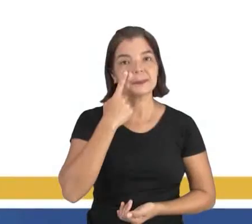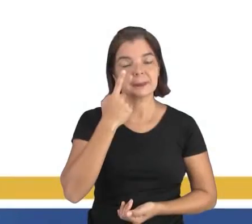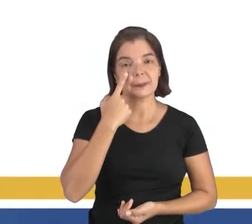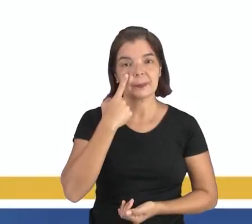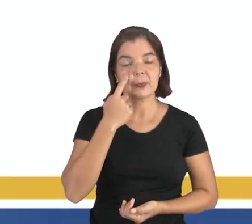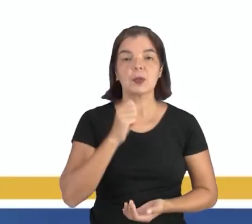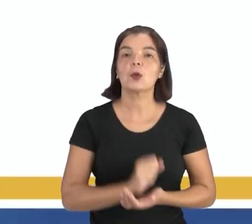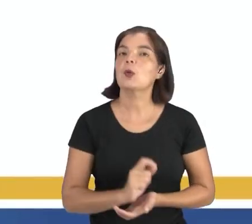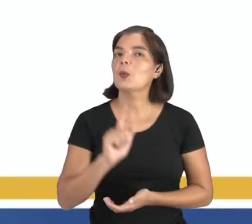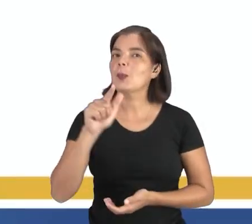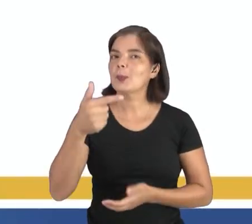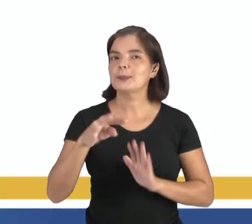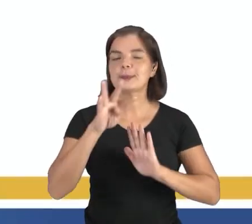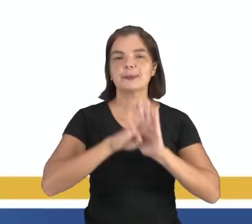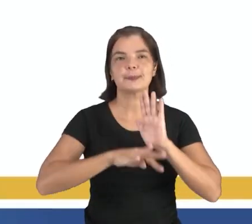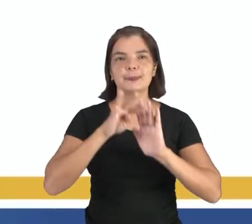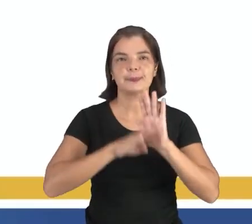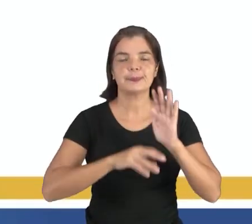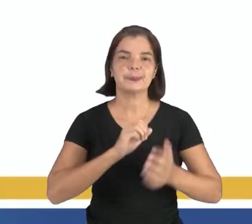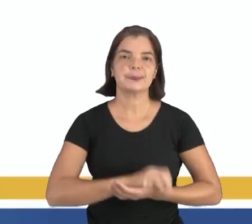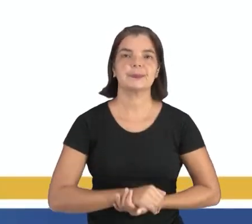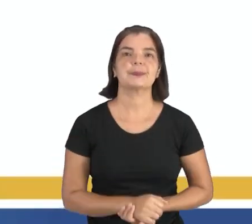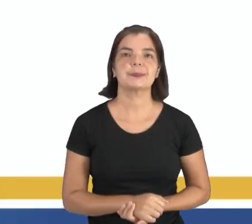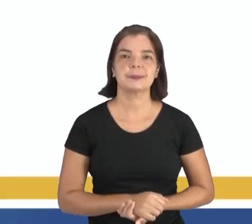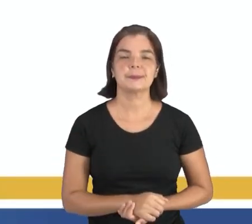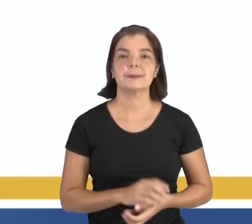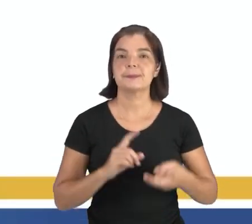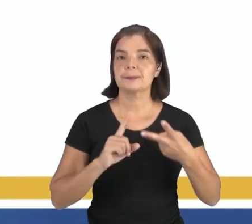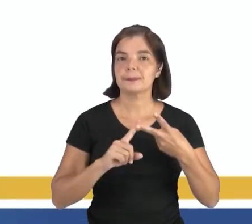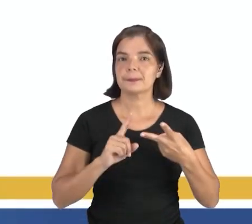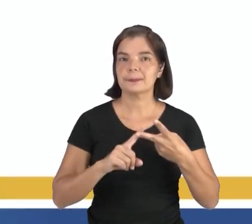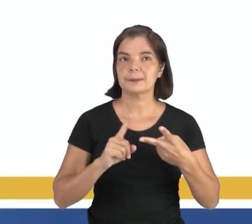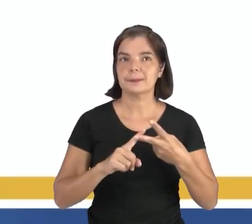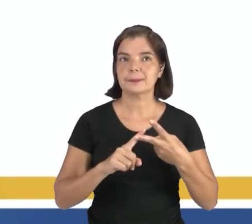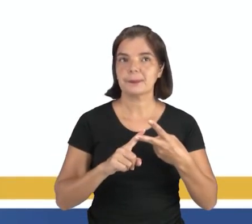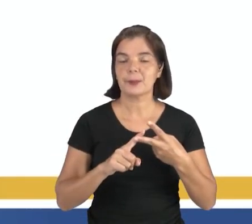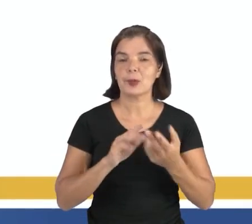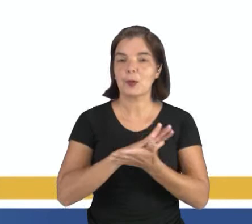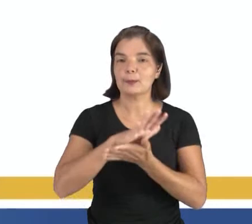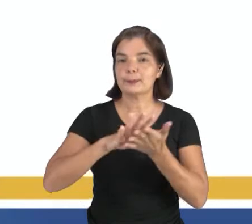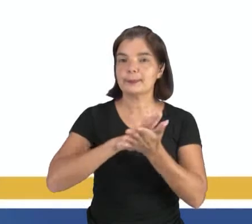Observe agora um outro texto. Texto 2, brigadeiro.